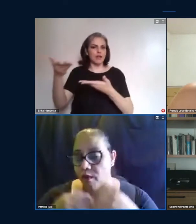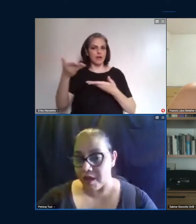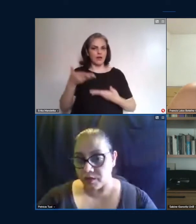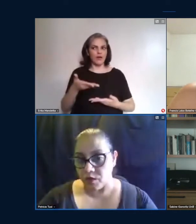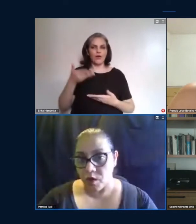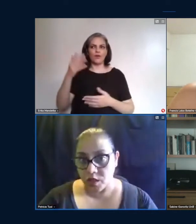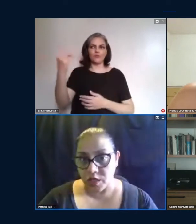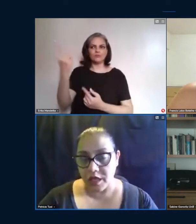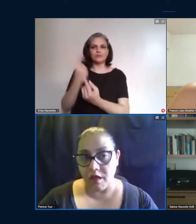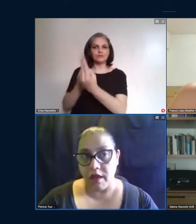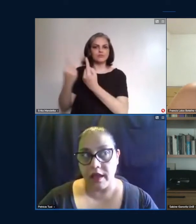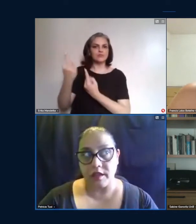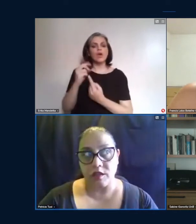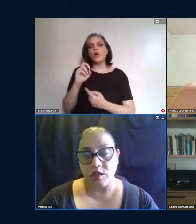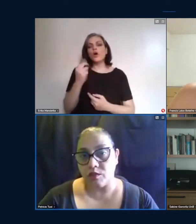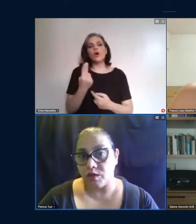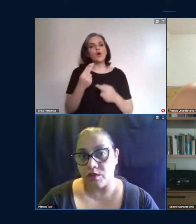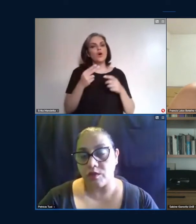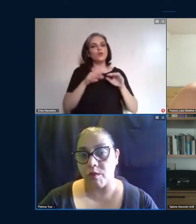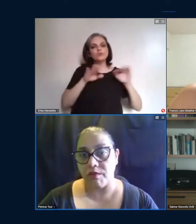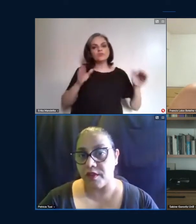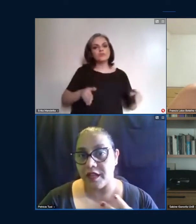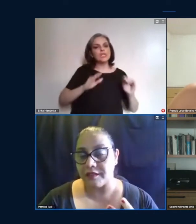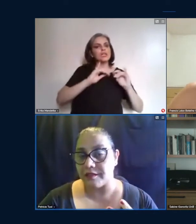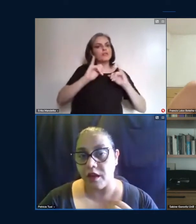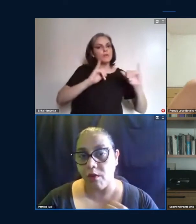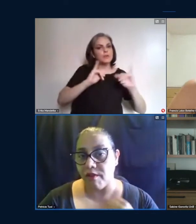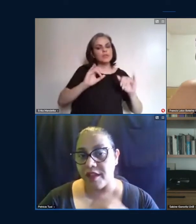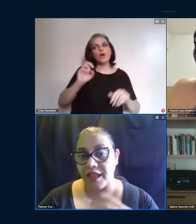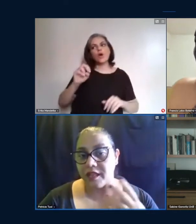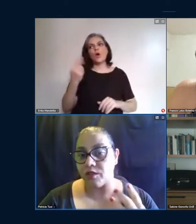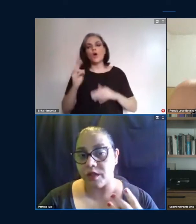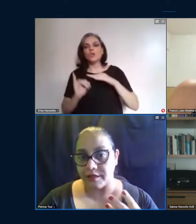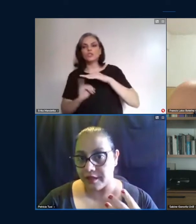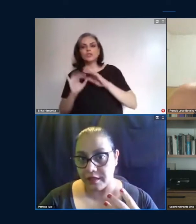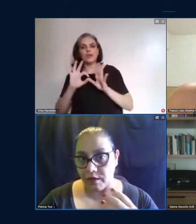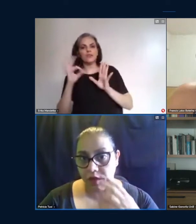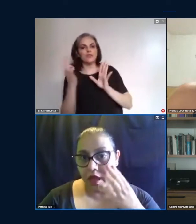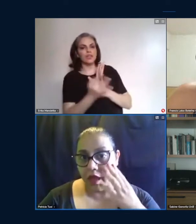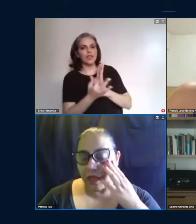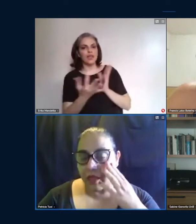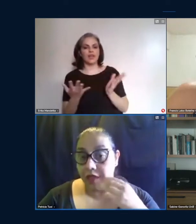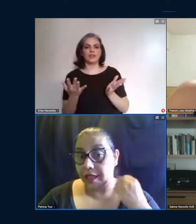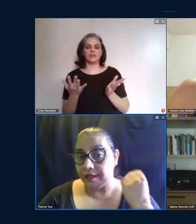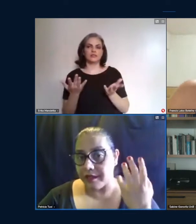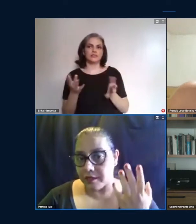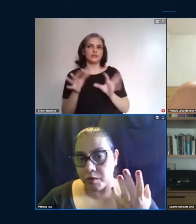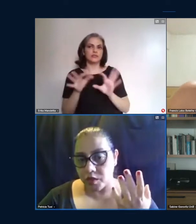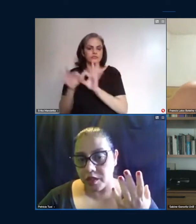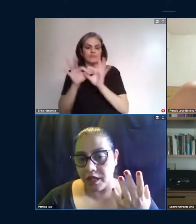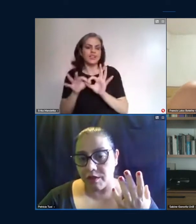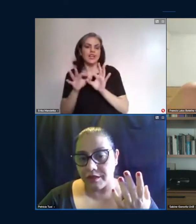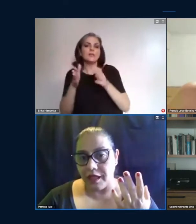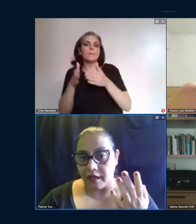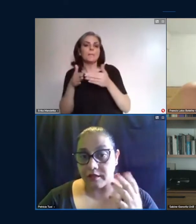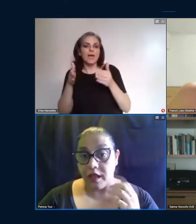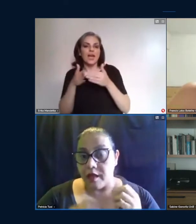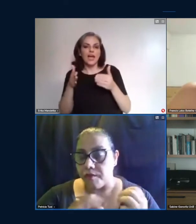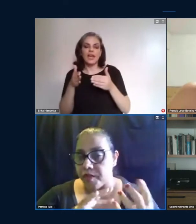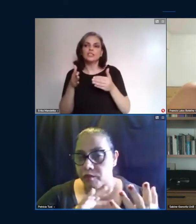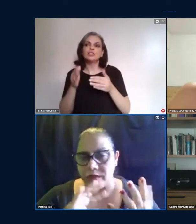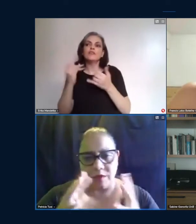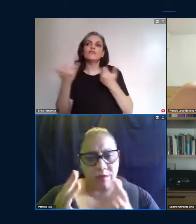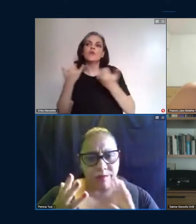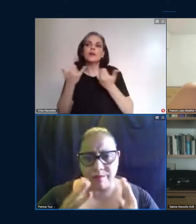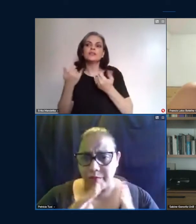ou informações que instituições como a Federação ou a FINEI solicitam e que tem que ser respondida em língua de sinais,